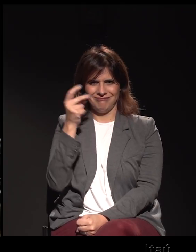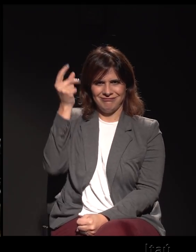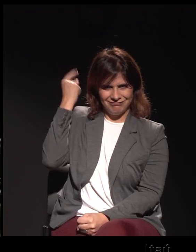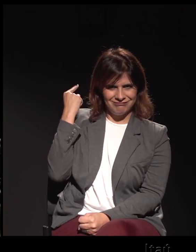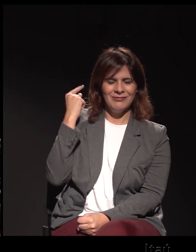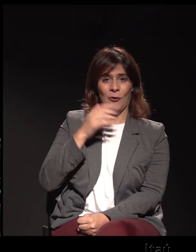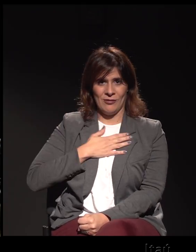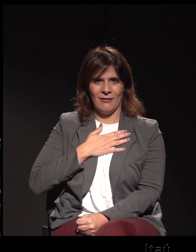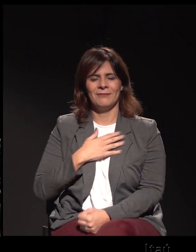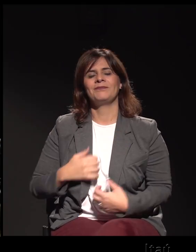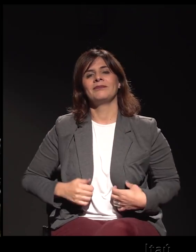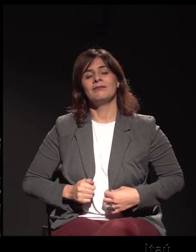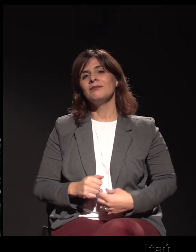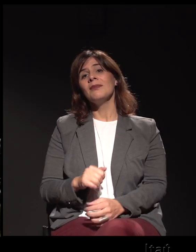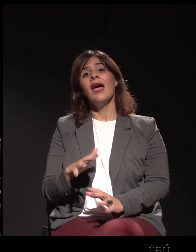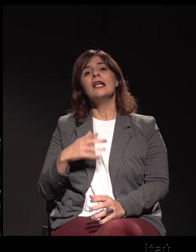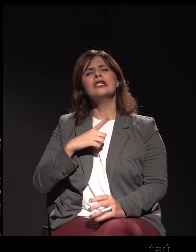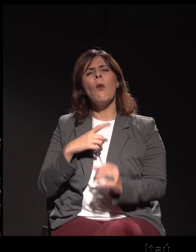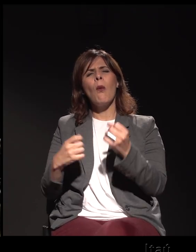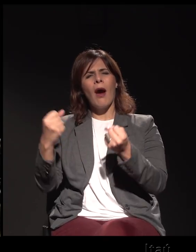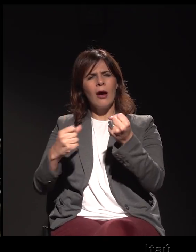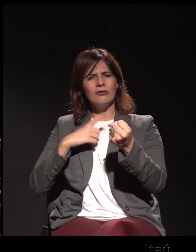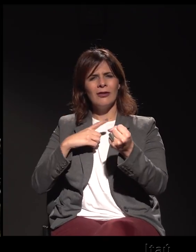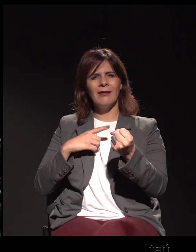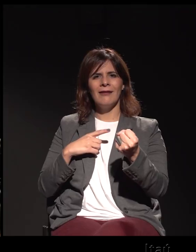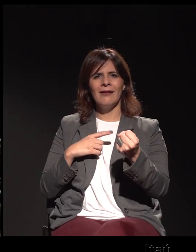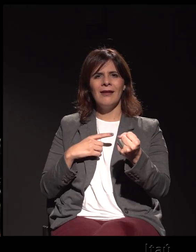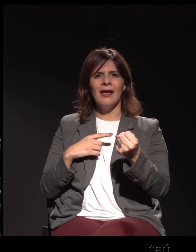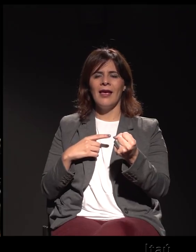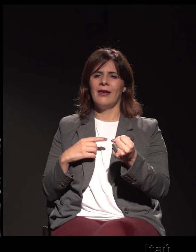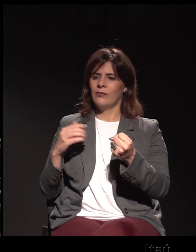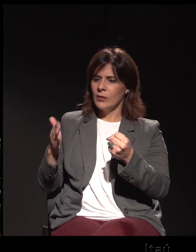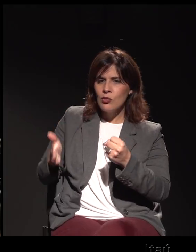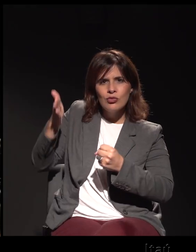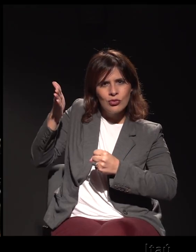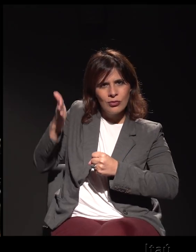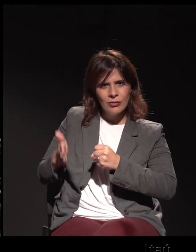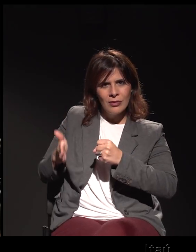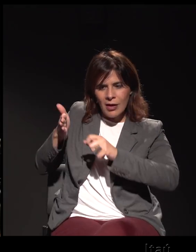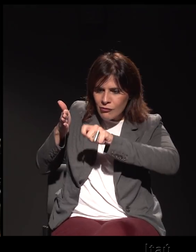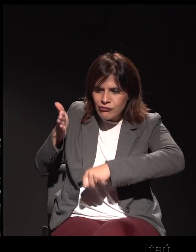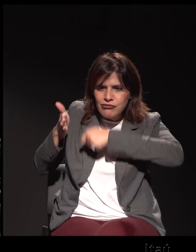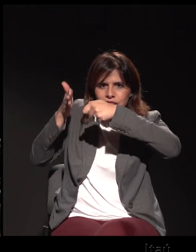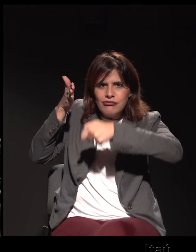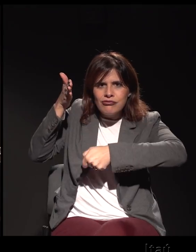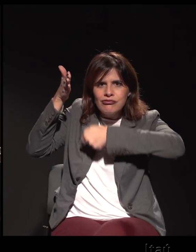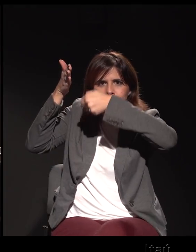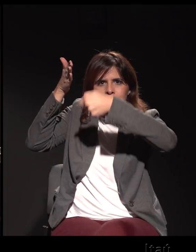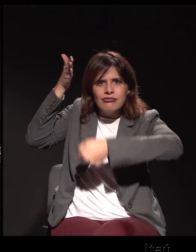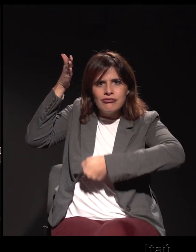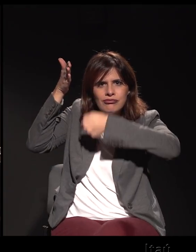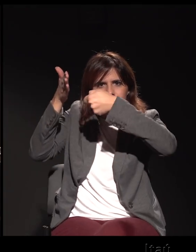tinha que... com manivela. Então, aquele movimento da manivela, o som da